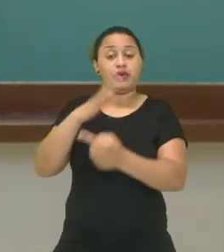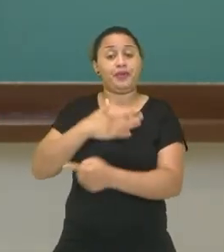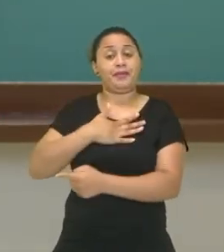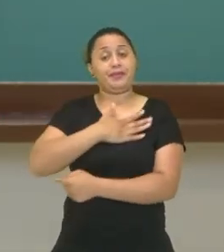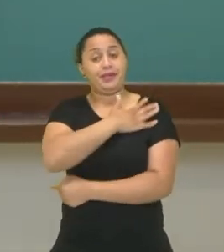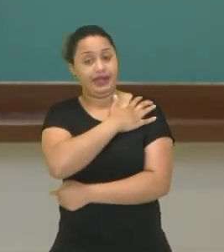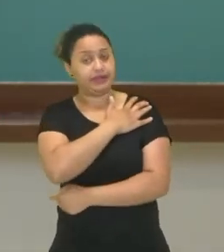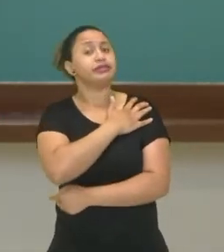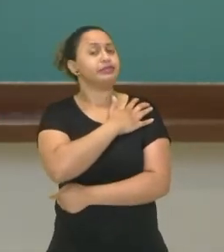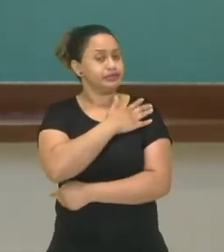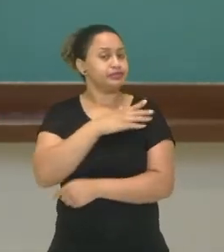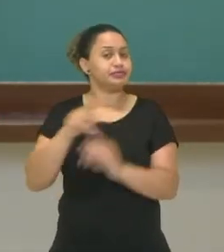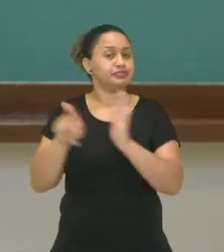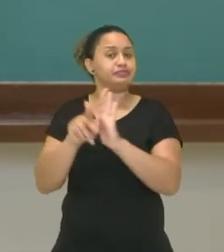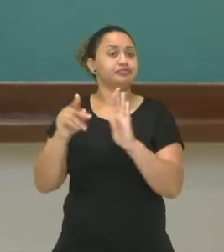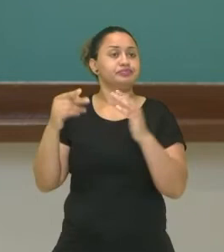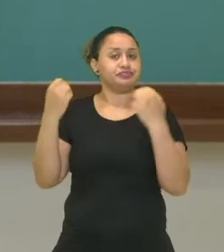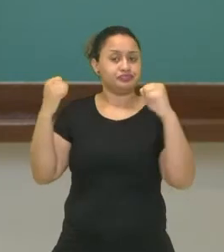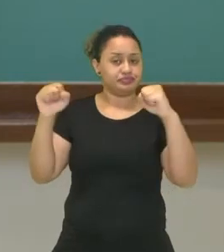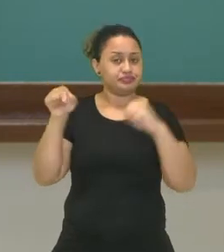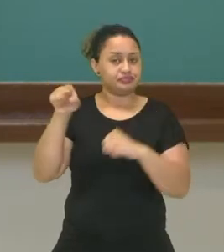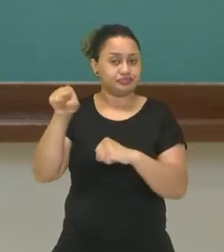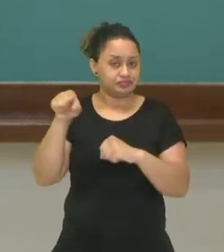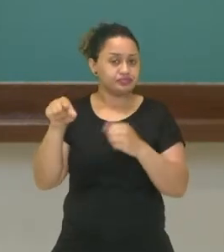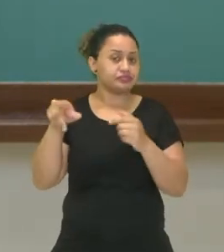militares essa ginástica.